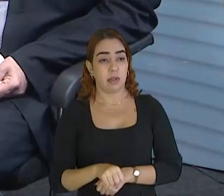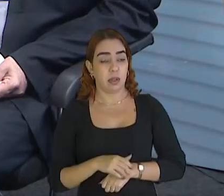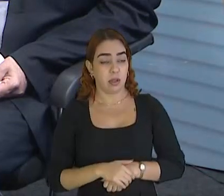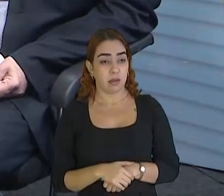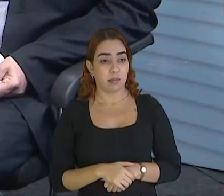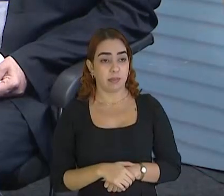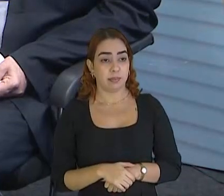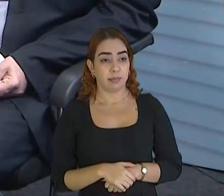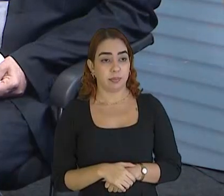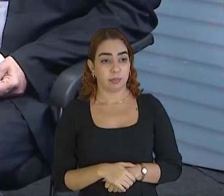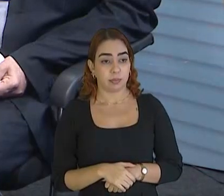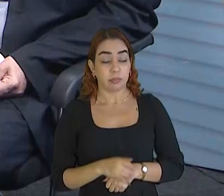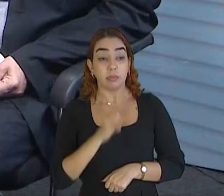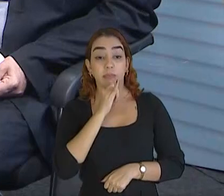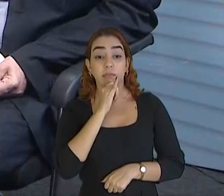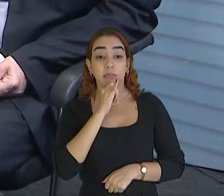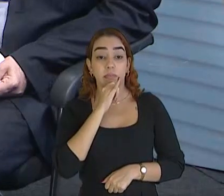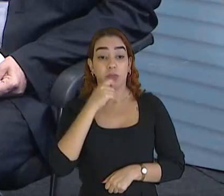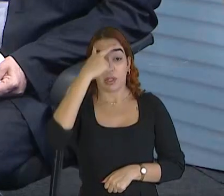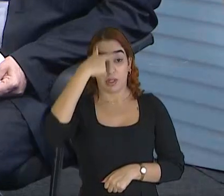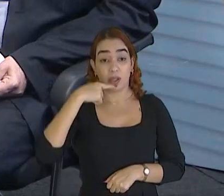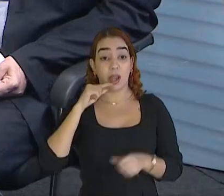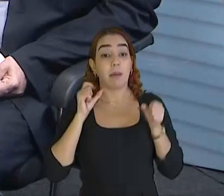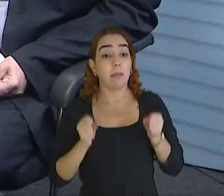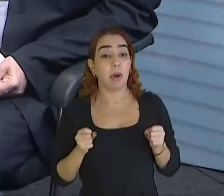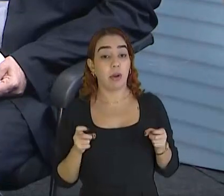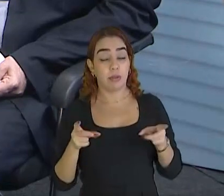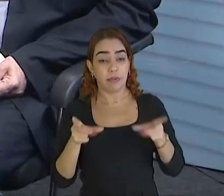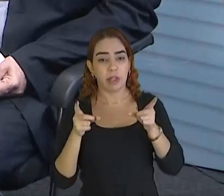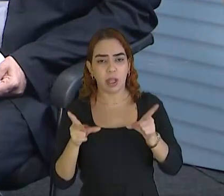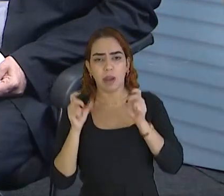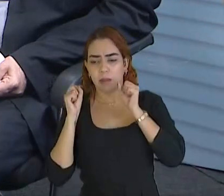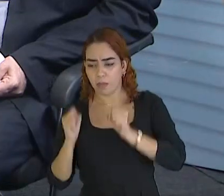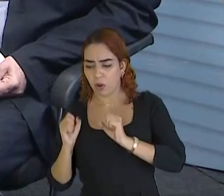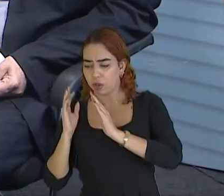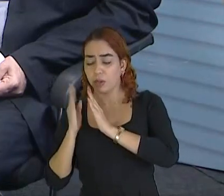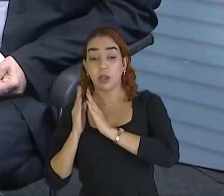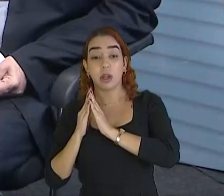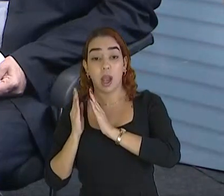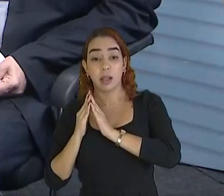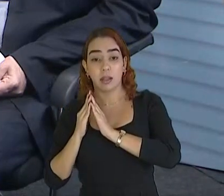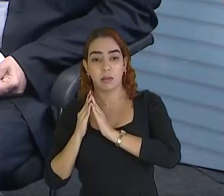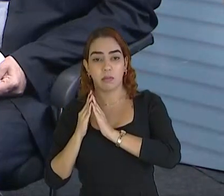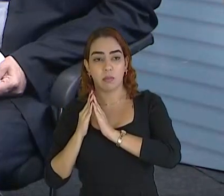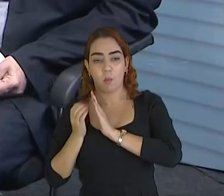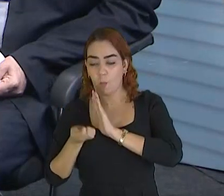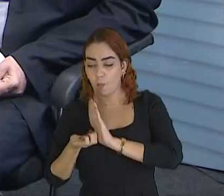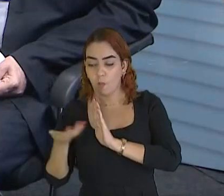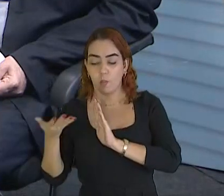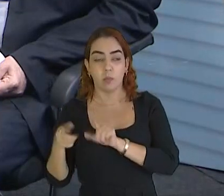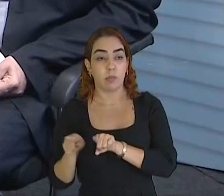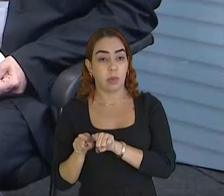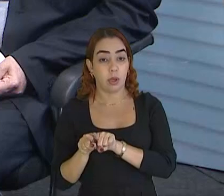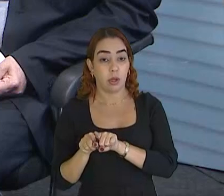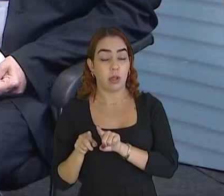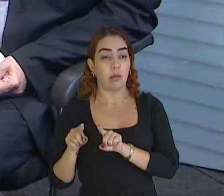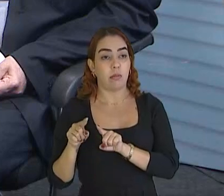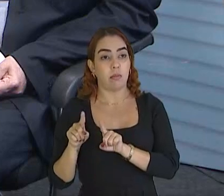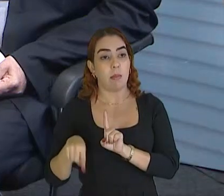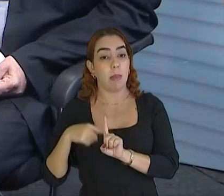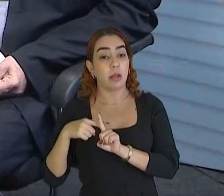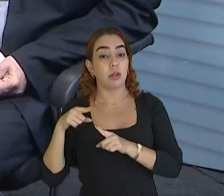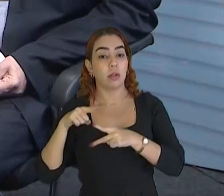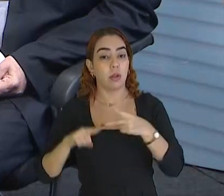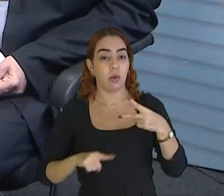pela regulação do mercado, possibilidade do autocultivo. Por exemplo, eu estou com um projeto de lei aqui com mais 12 deputados para